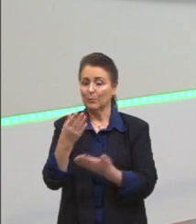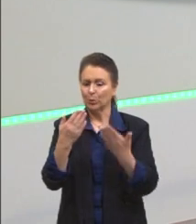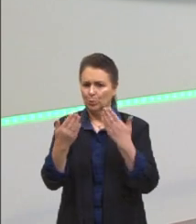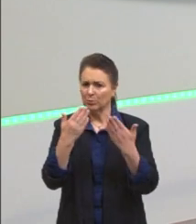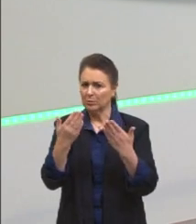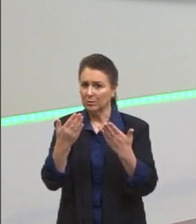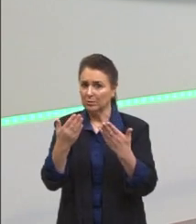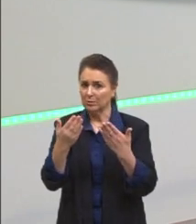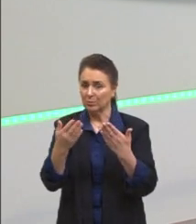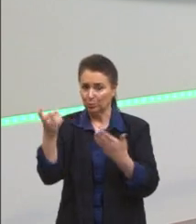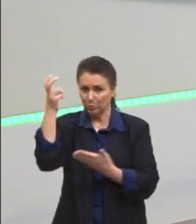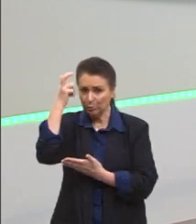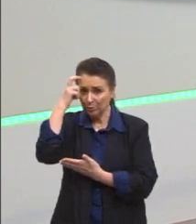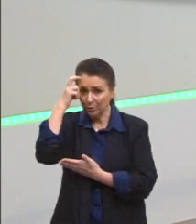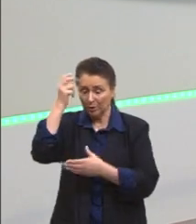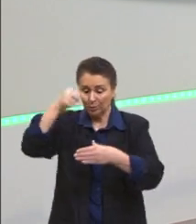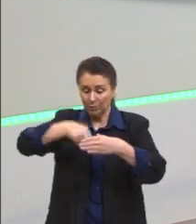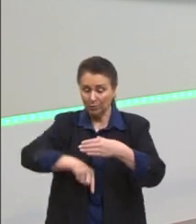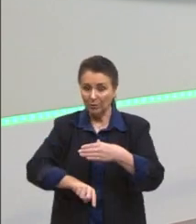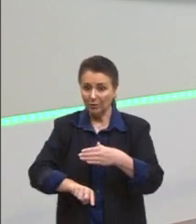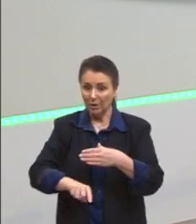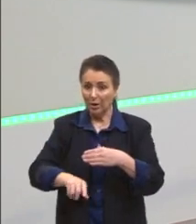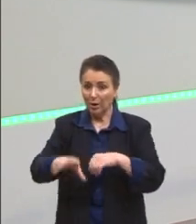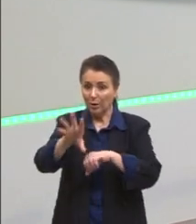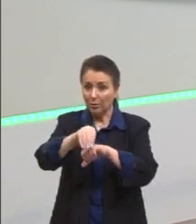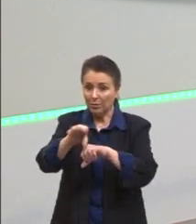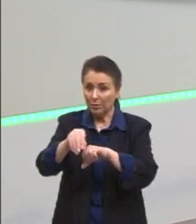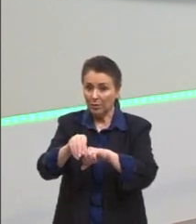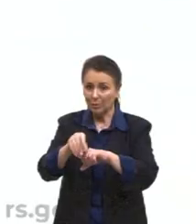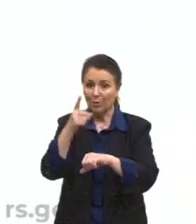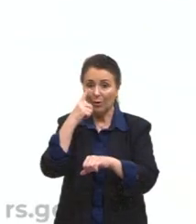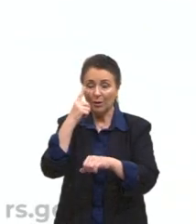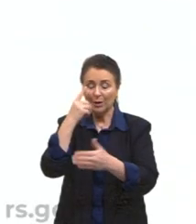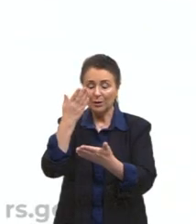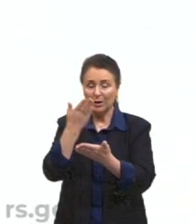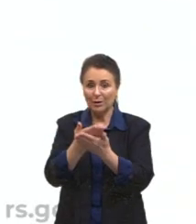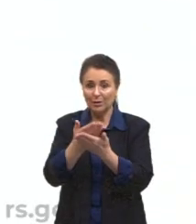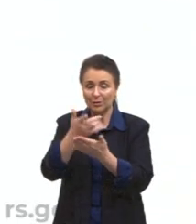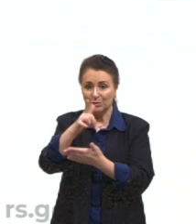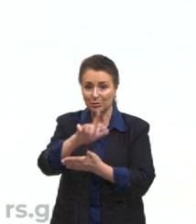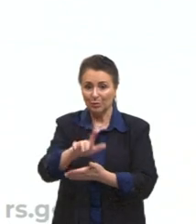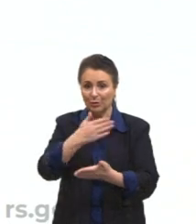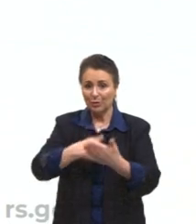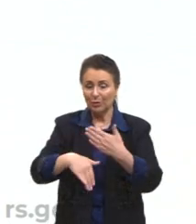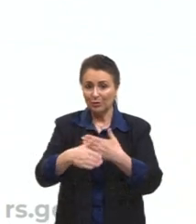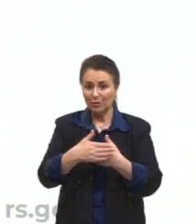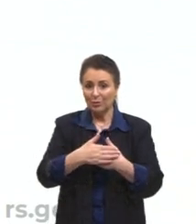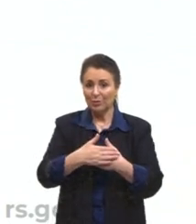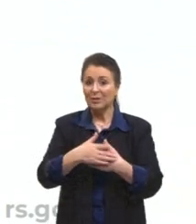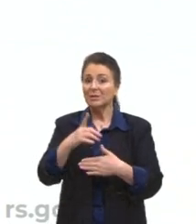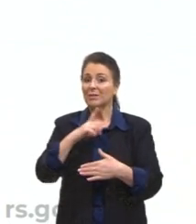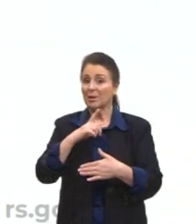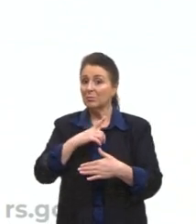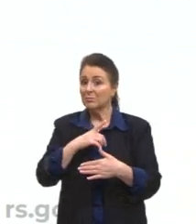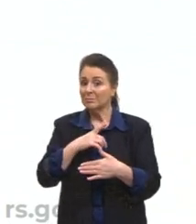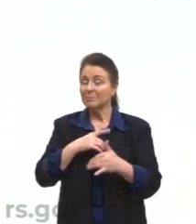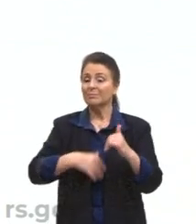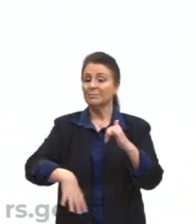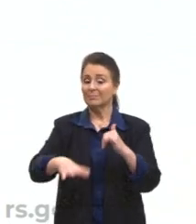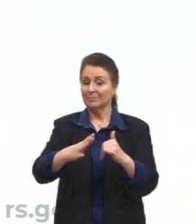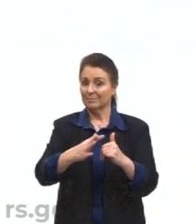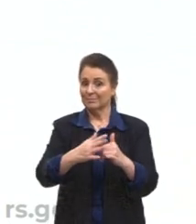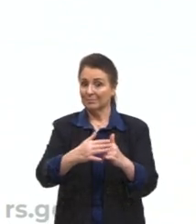coisas sobre cultura aprofundar sobre isso revisite essas aulas todas elas estão lá no YouTube